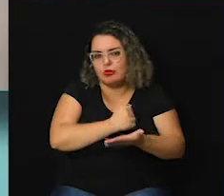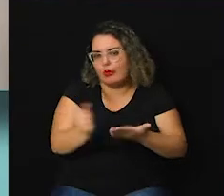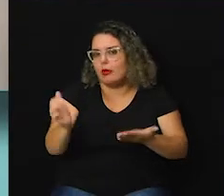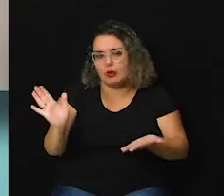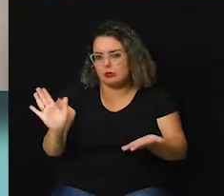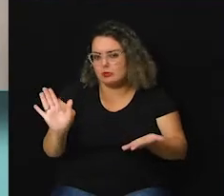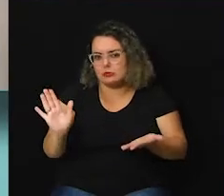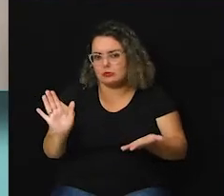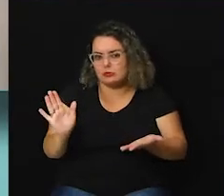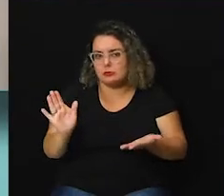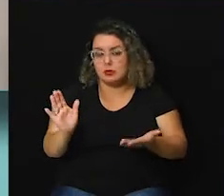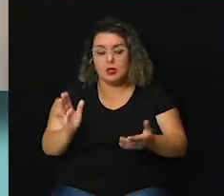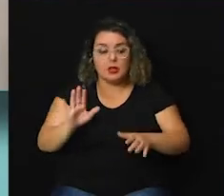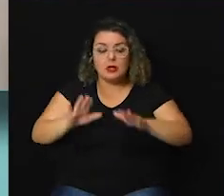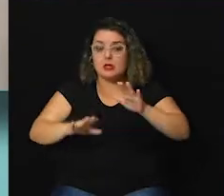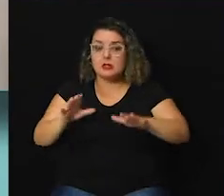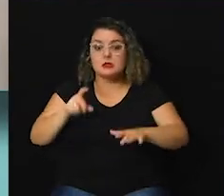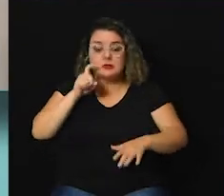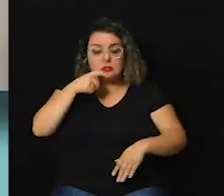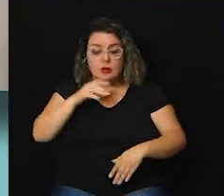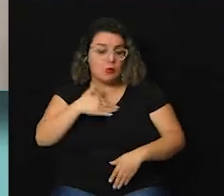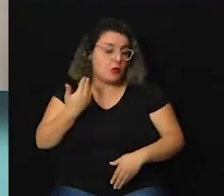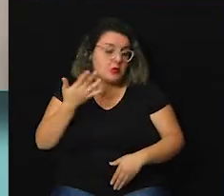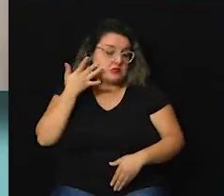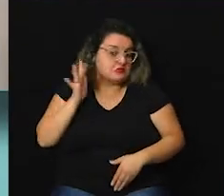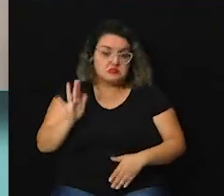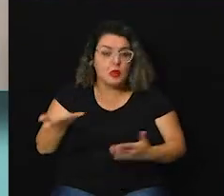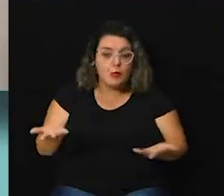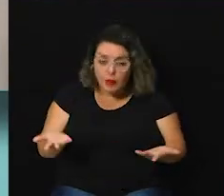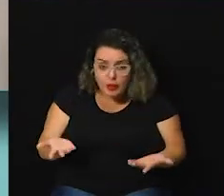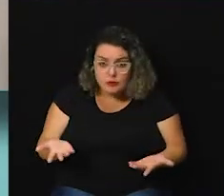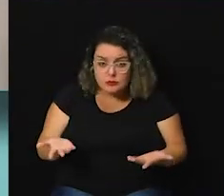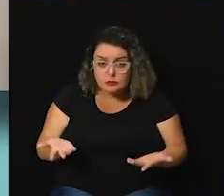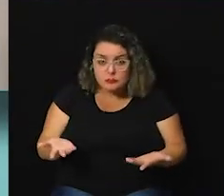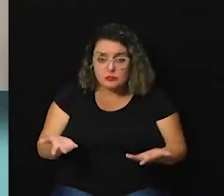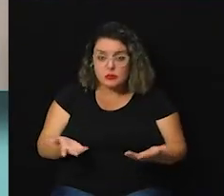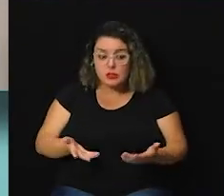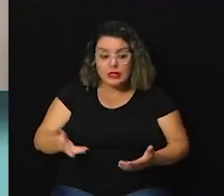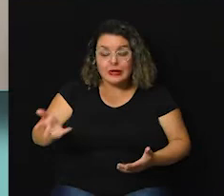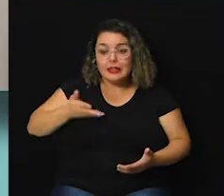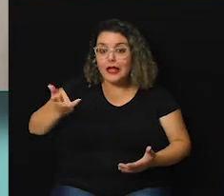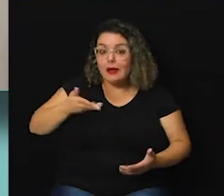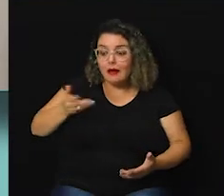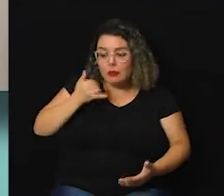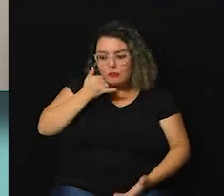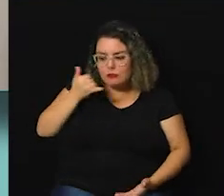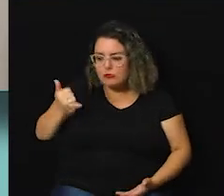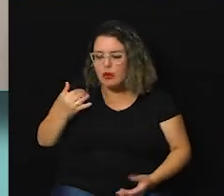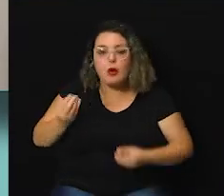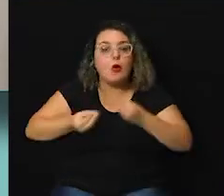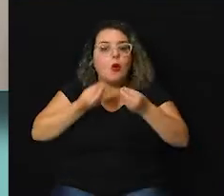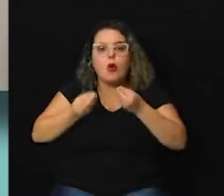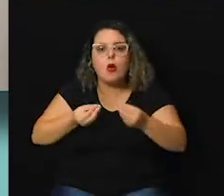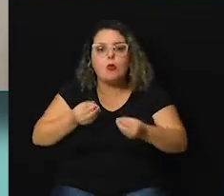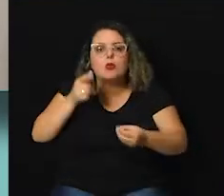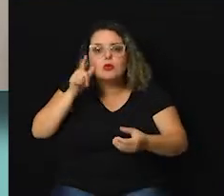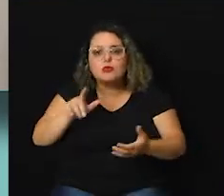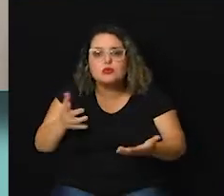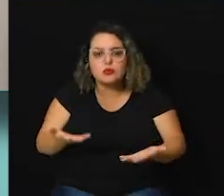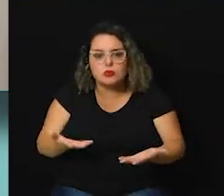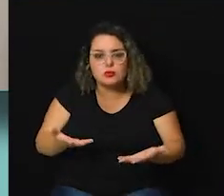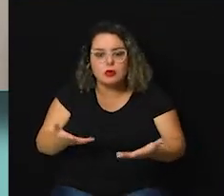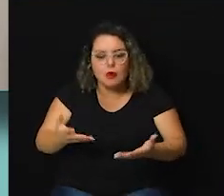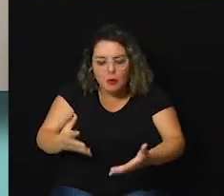então um bicho morre, outros comem e a gente nem fica sabendo. Segundo, a rapidez com que ele me avisou, com que a gente conseguiu coletar